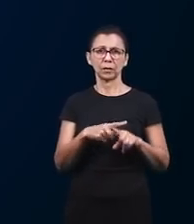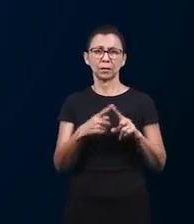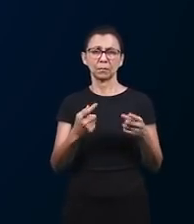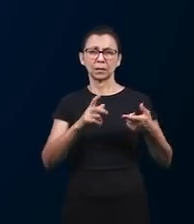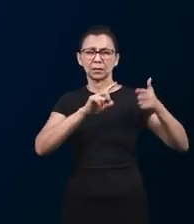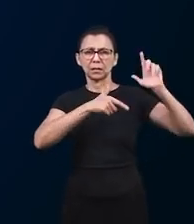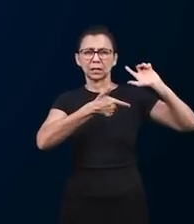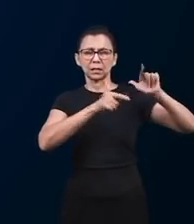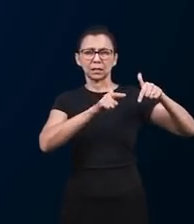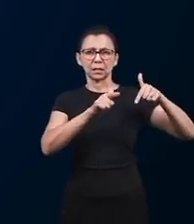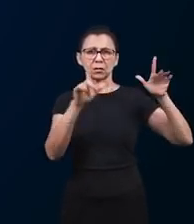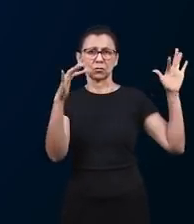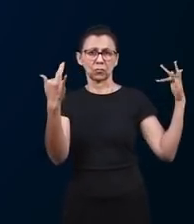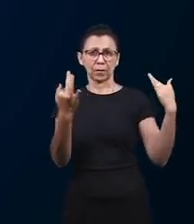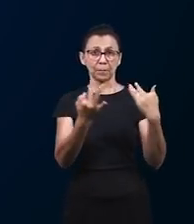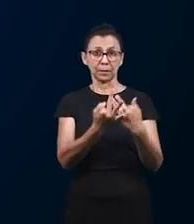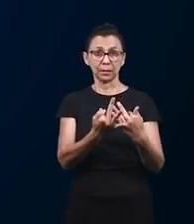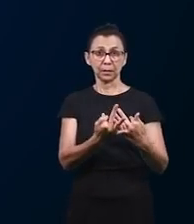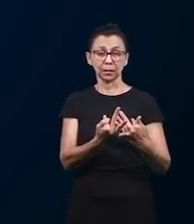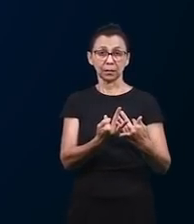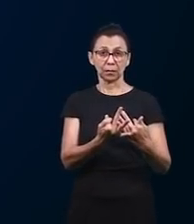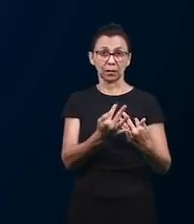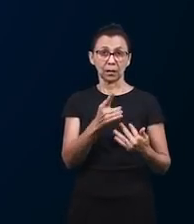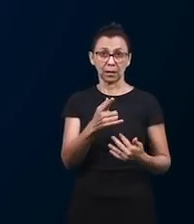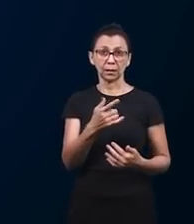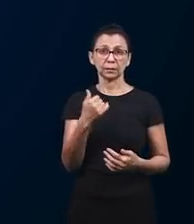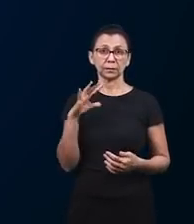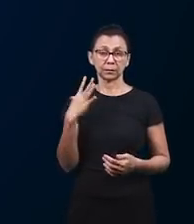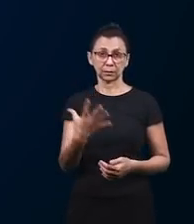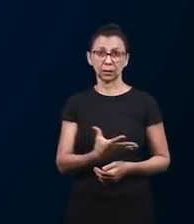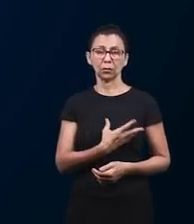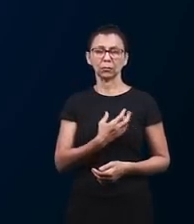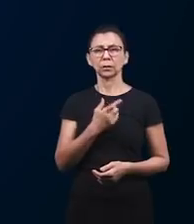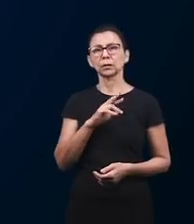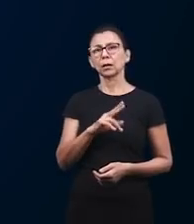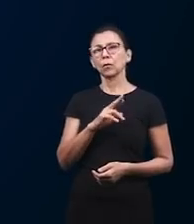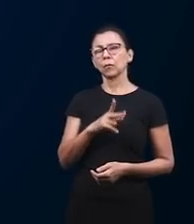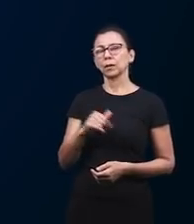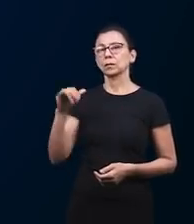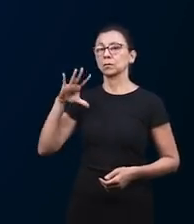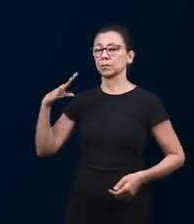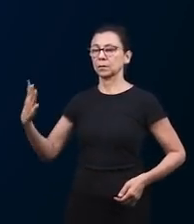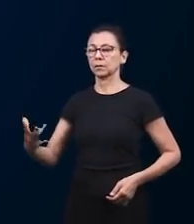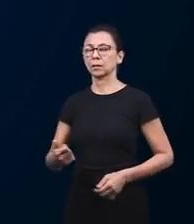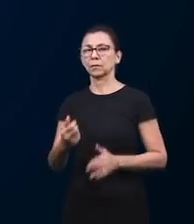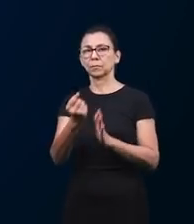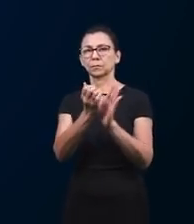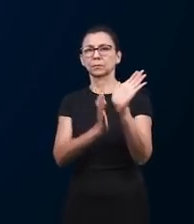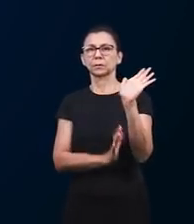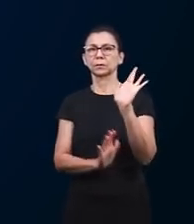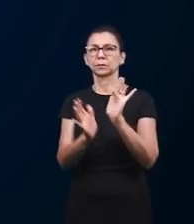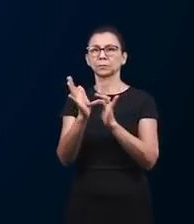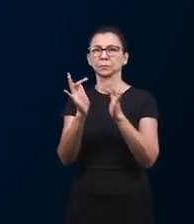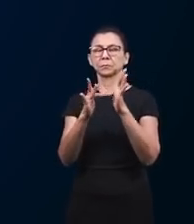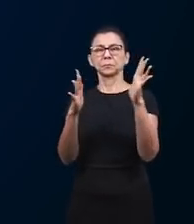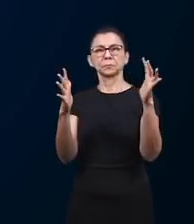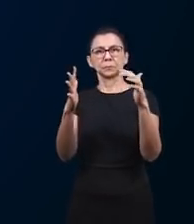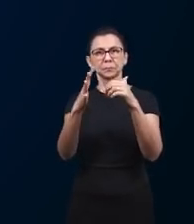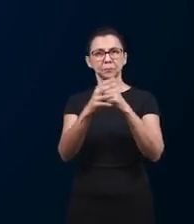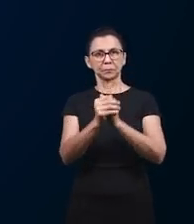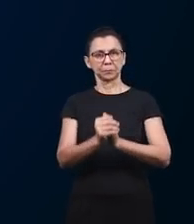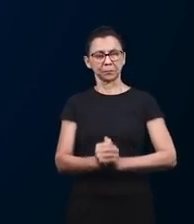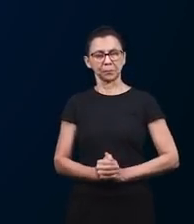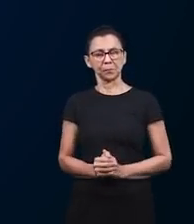tradição recebeste dos vossos pais. Então nós somos resgatados pelo precioso sacrifício do Senhor Jesus.